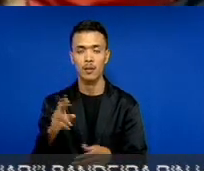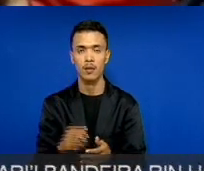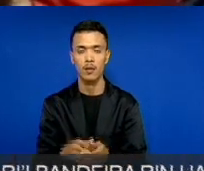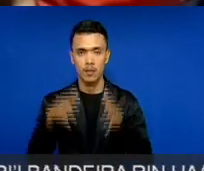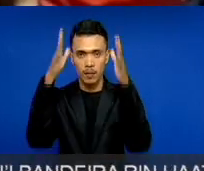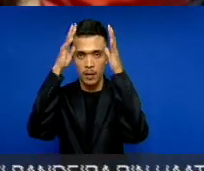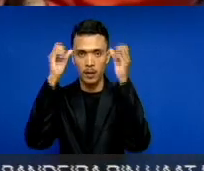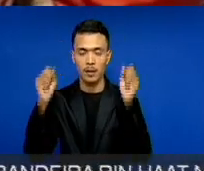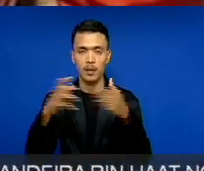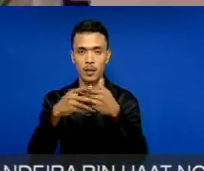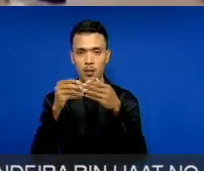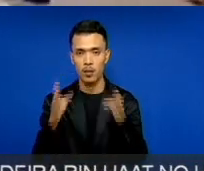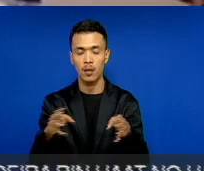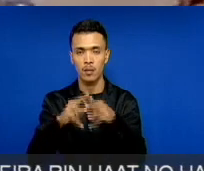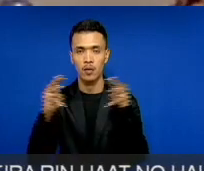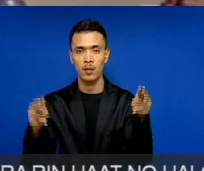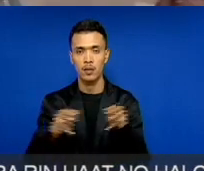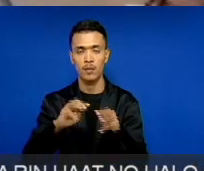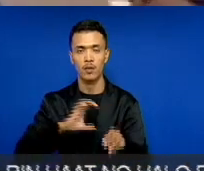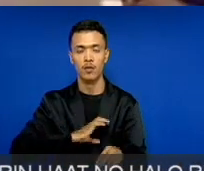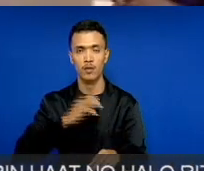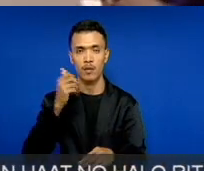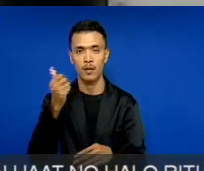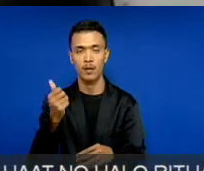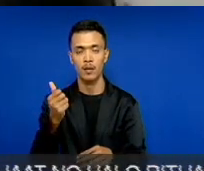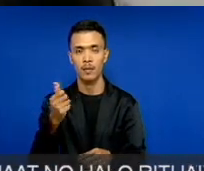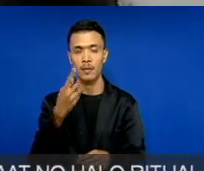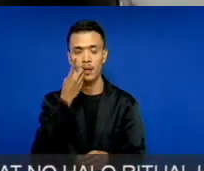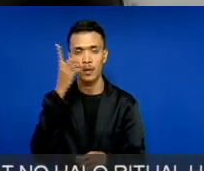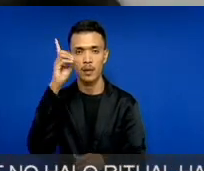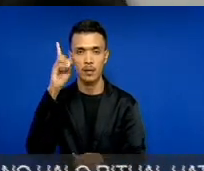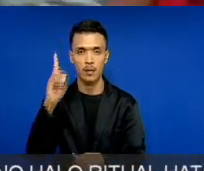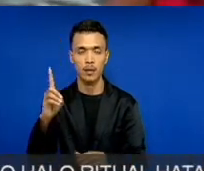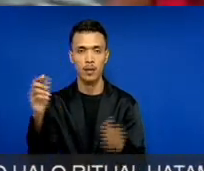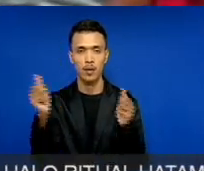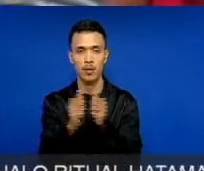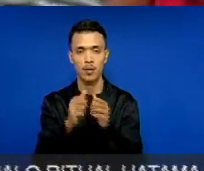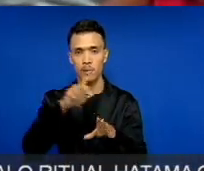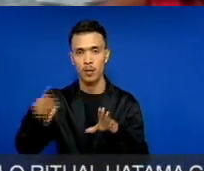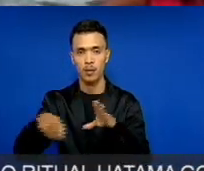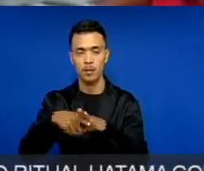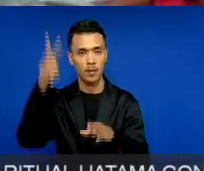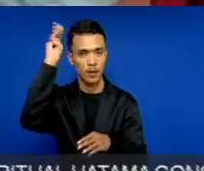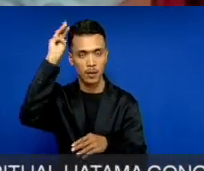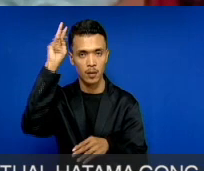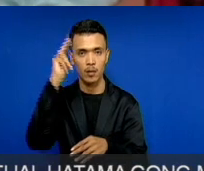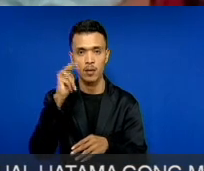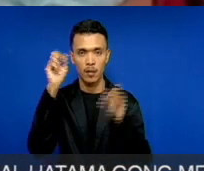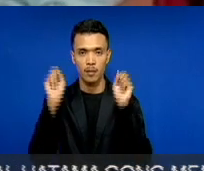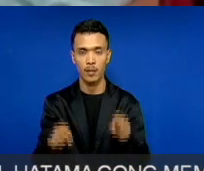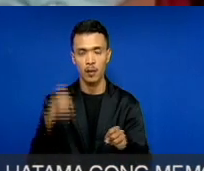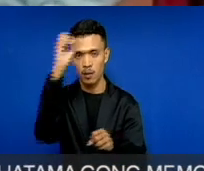Presidente Autoridade Município Covalima, Miguel Armanda Cardoso declara, ho presença ministro Niangne, bele